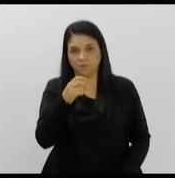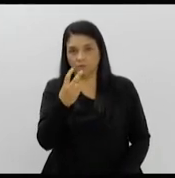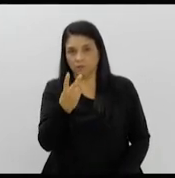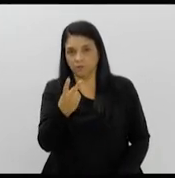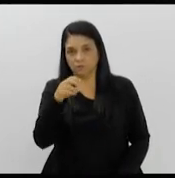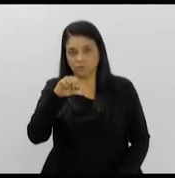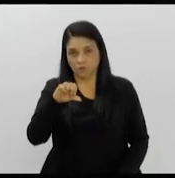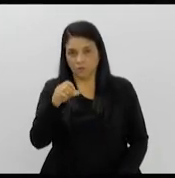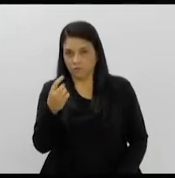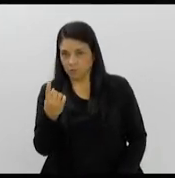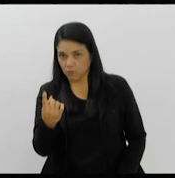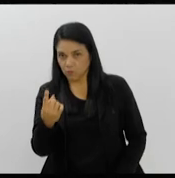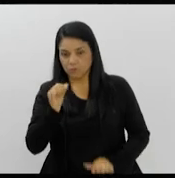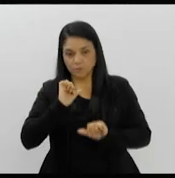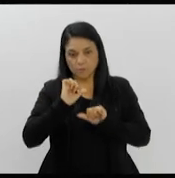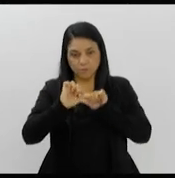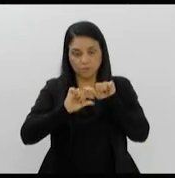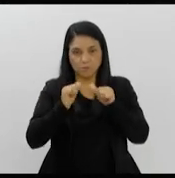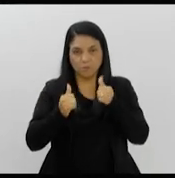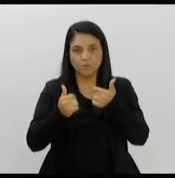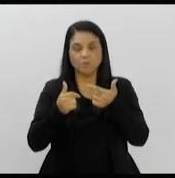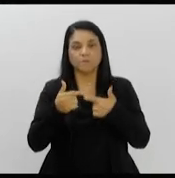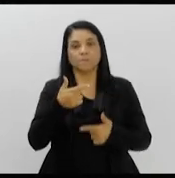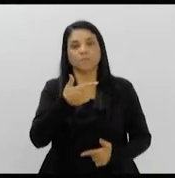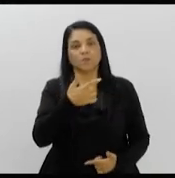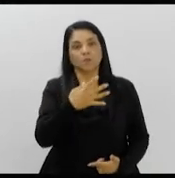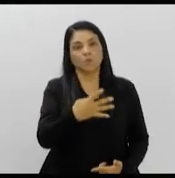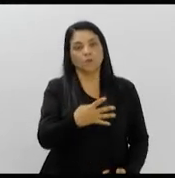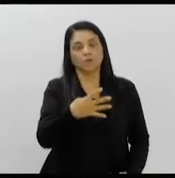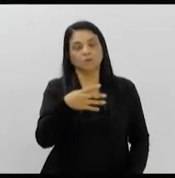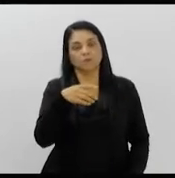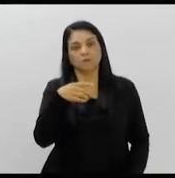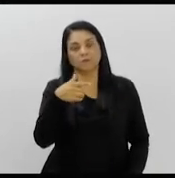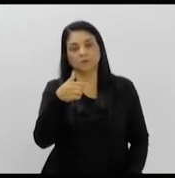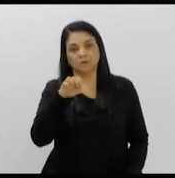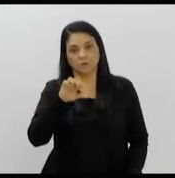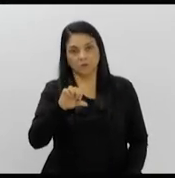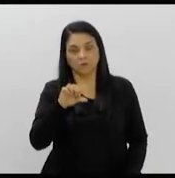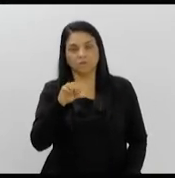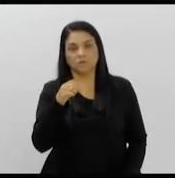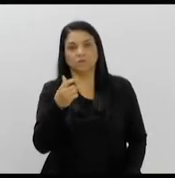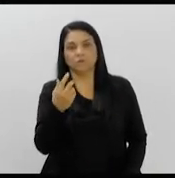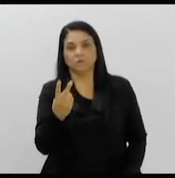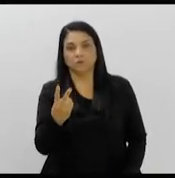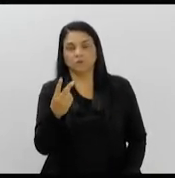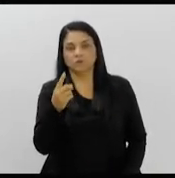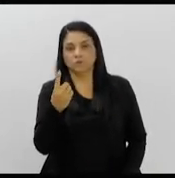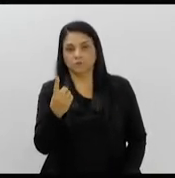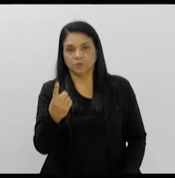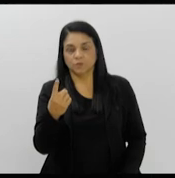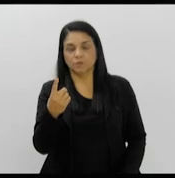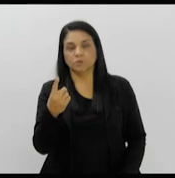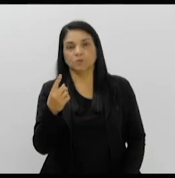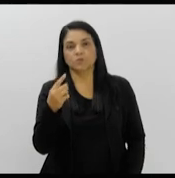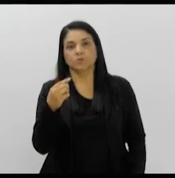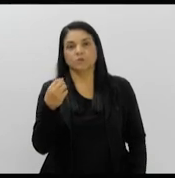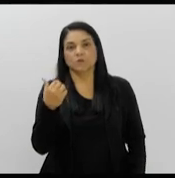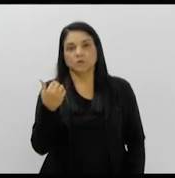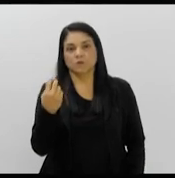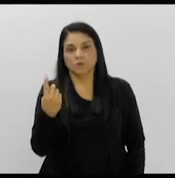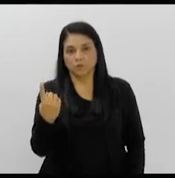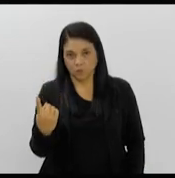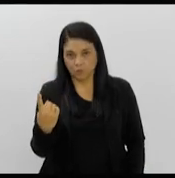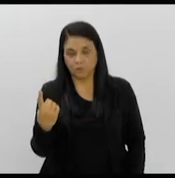alterar o decreto 42011 de 2009 que